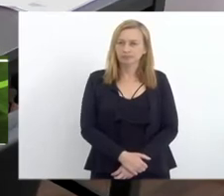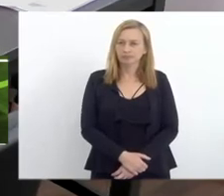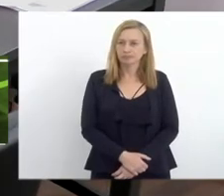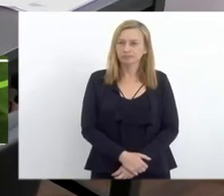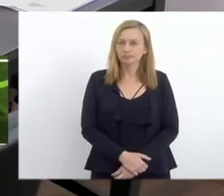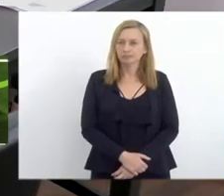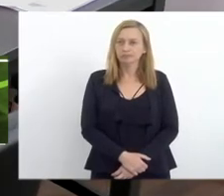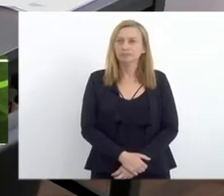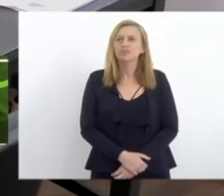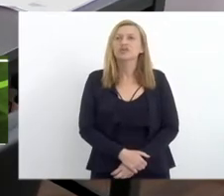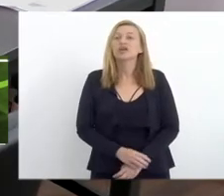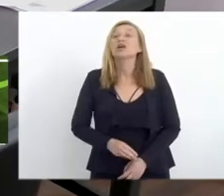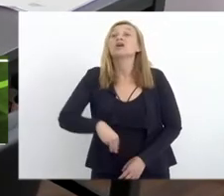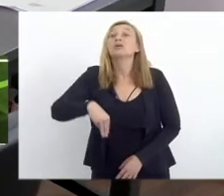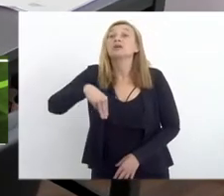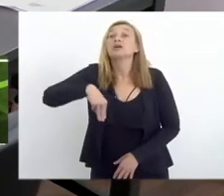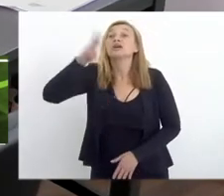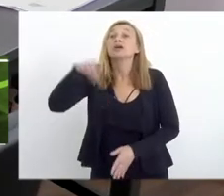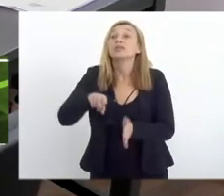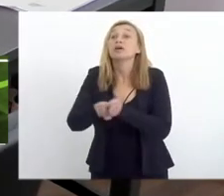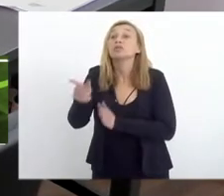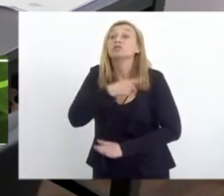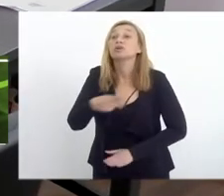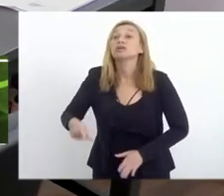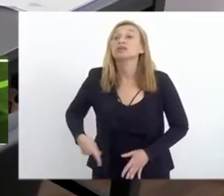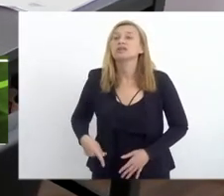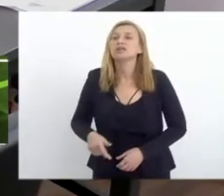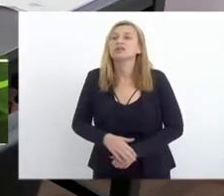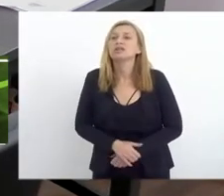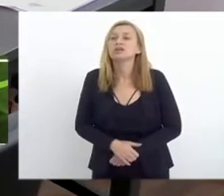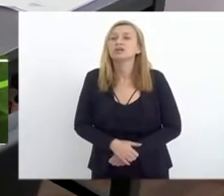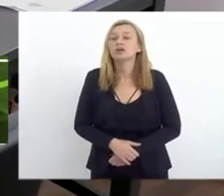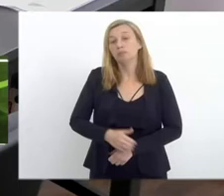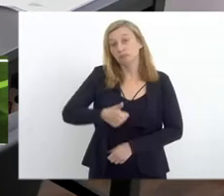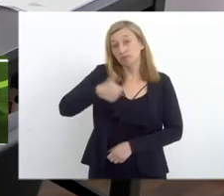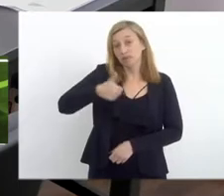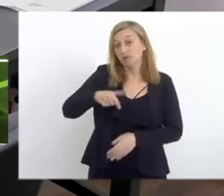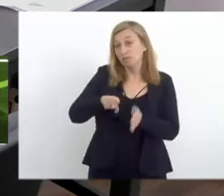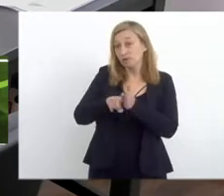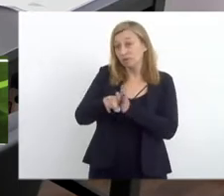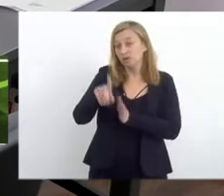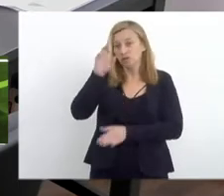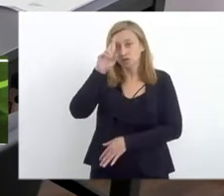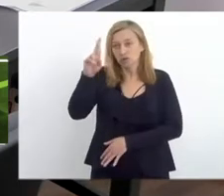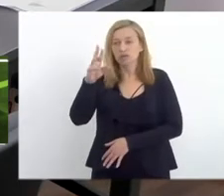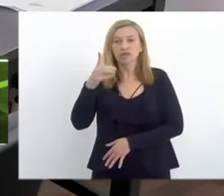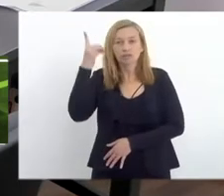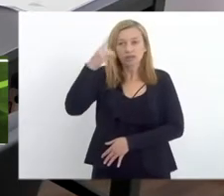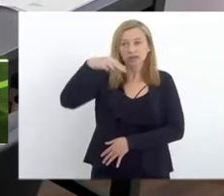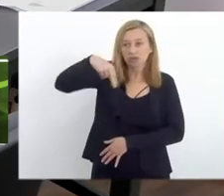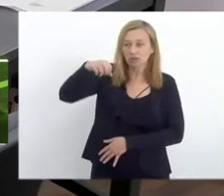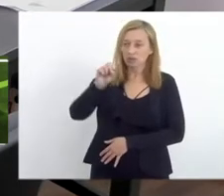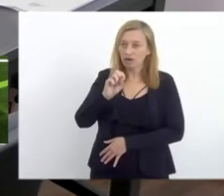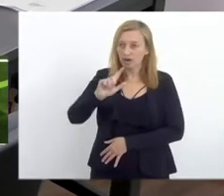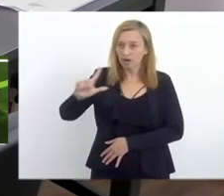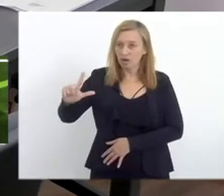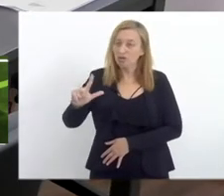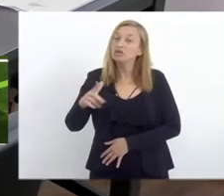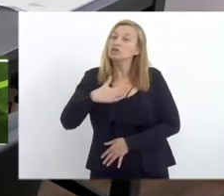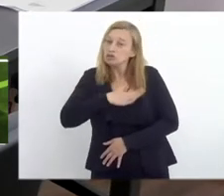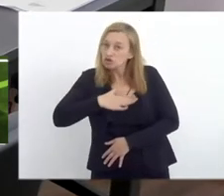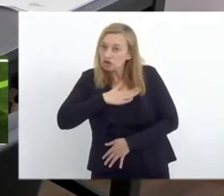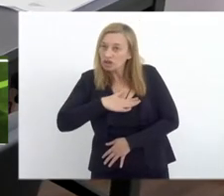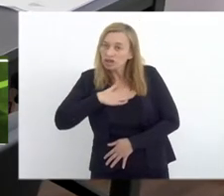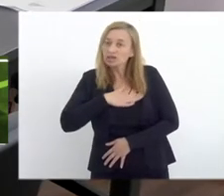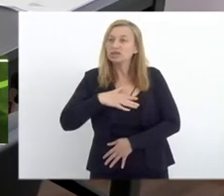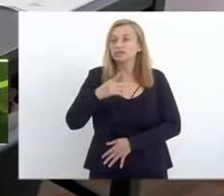A quem você perguntou, presidente? Eu primeiro perguntei ao senhor, deputado Noel de Carvalho, se o senhor gostaria de